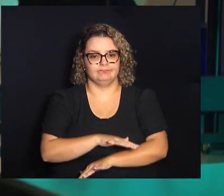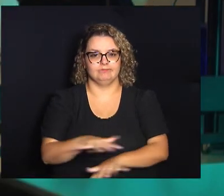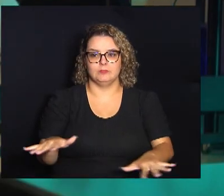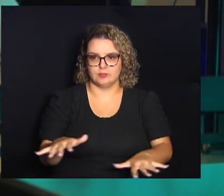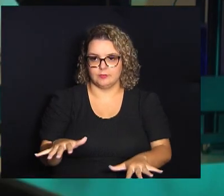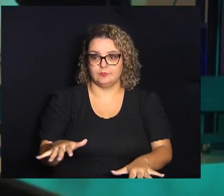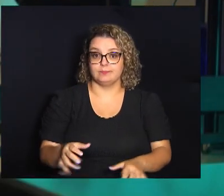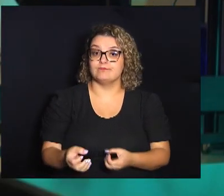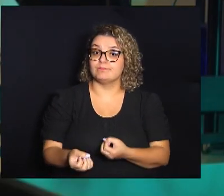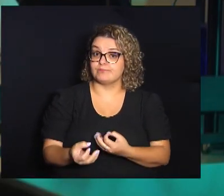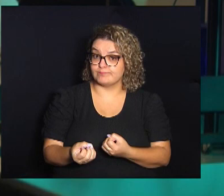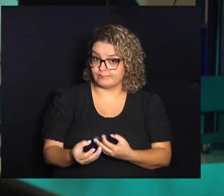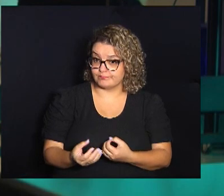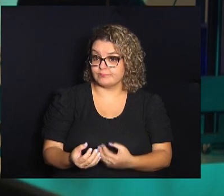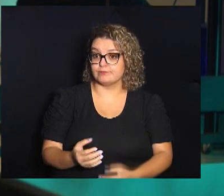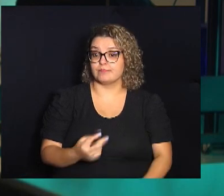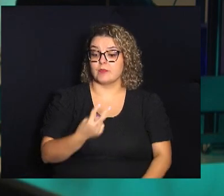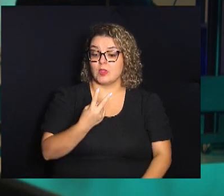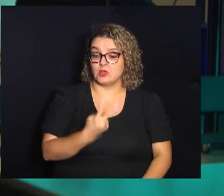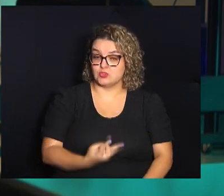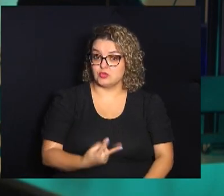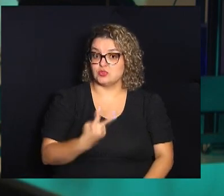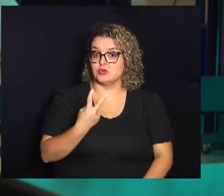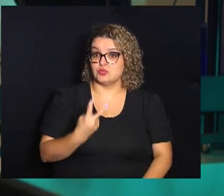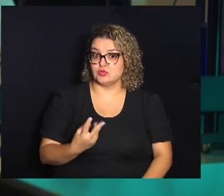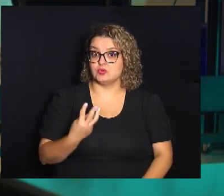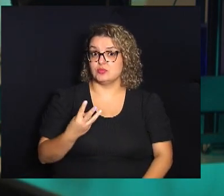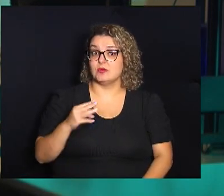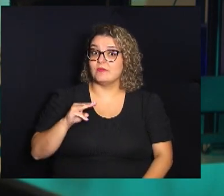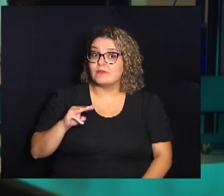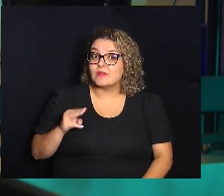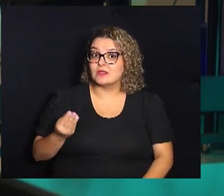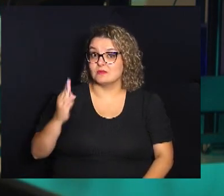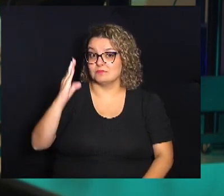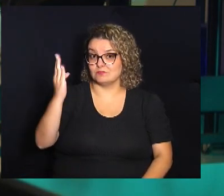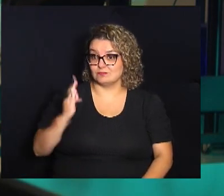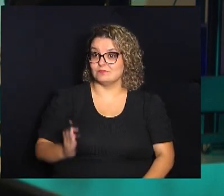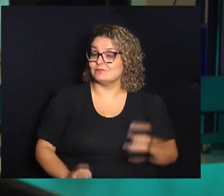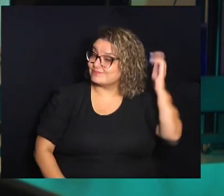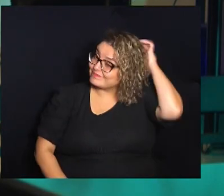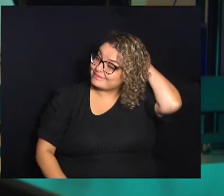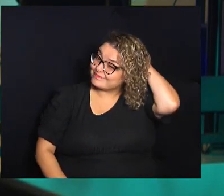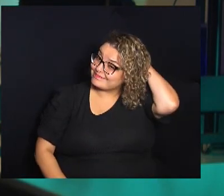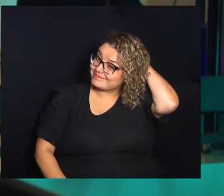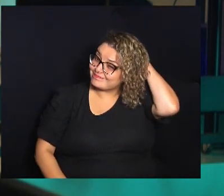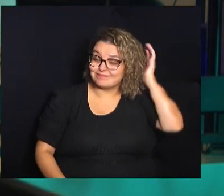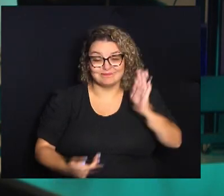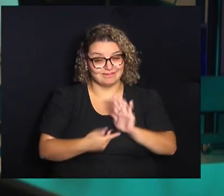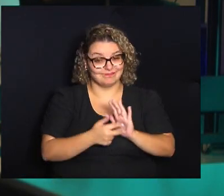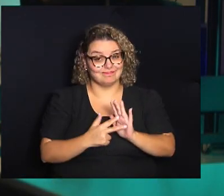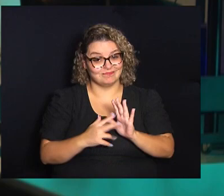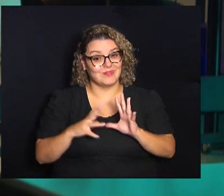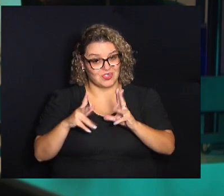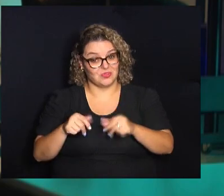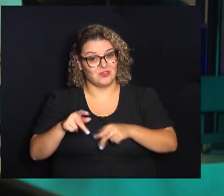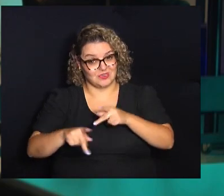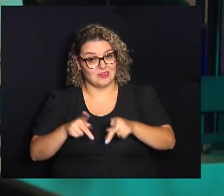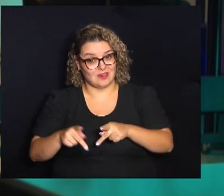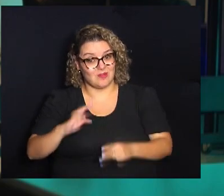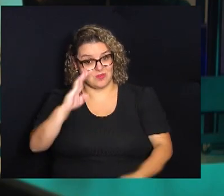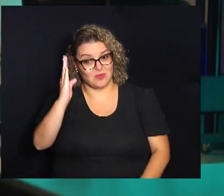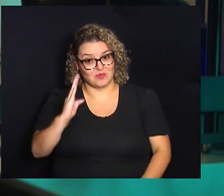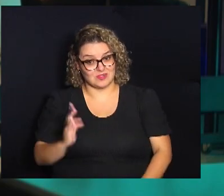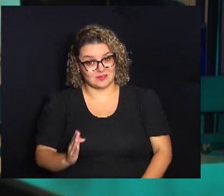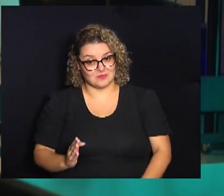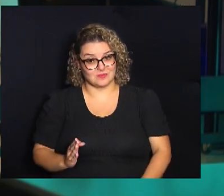com informações de cerca de 223 milhões de brasileiros. Isso significa que toda a população do país